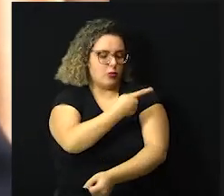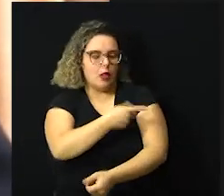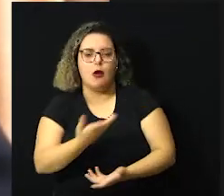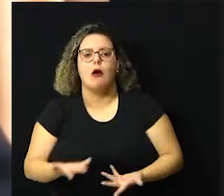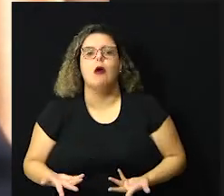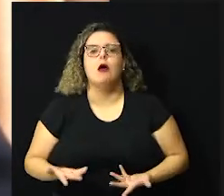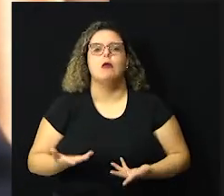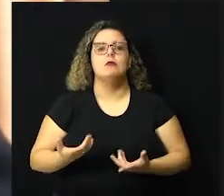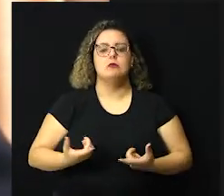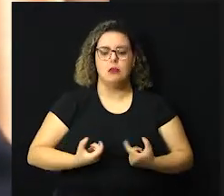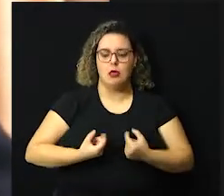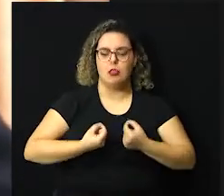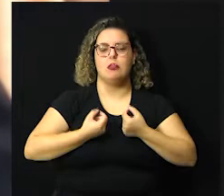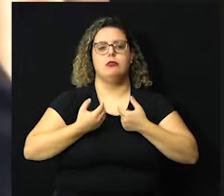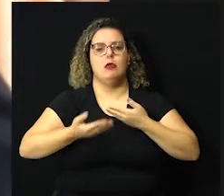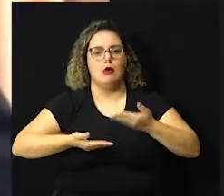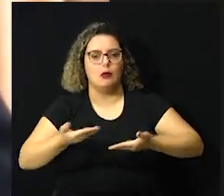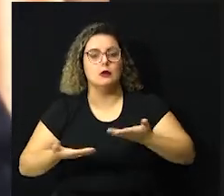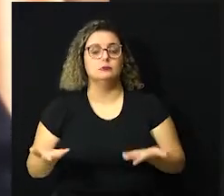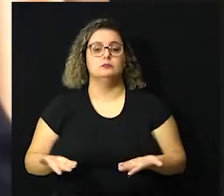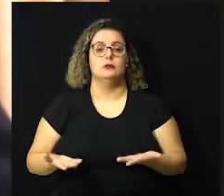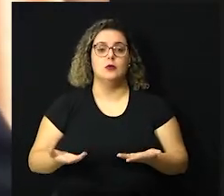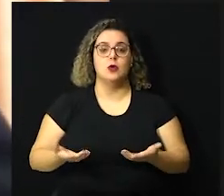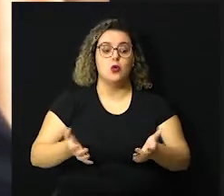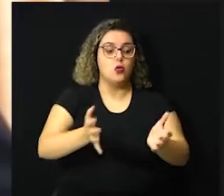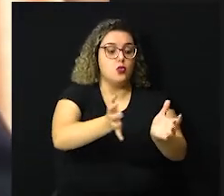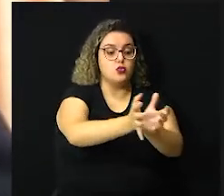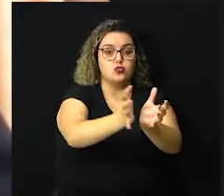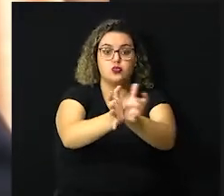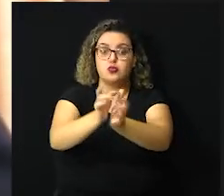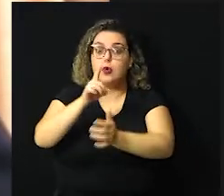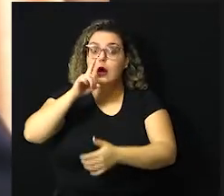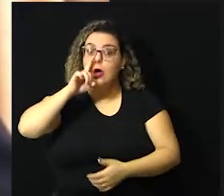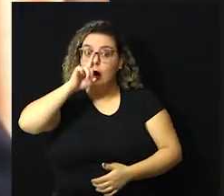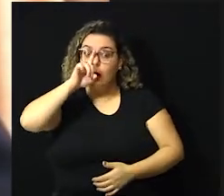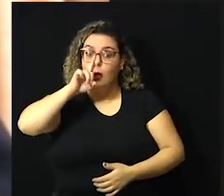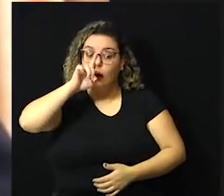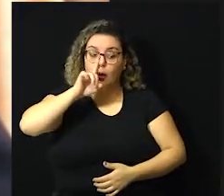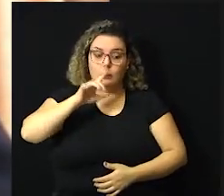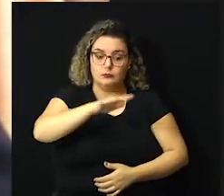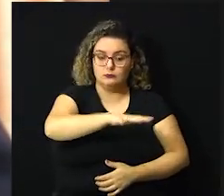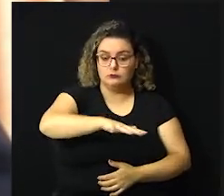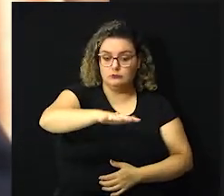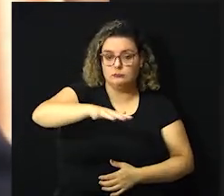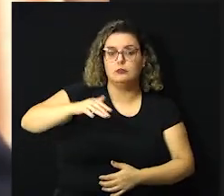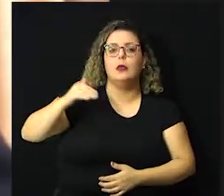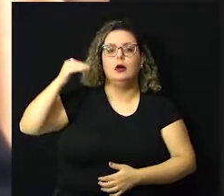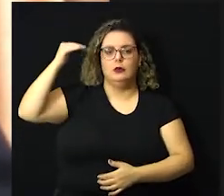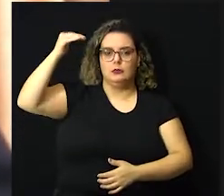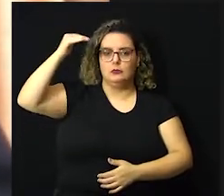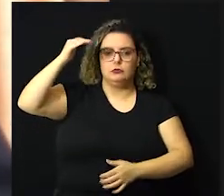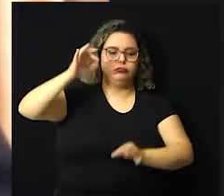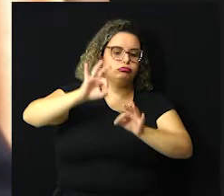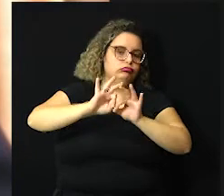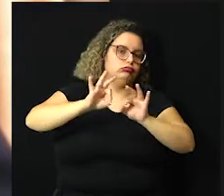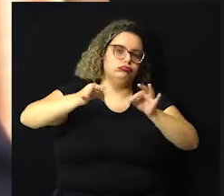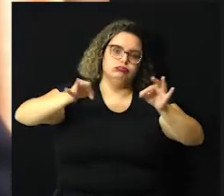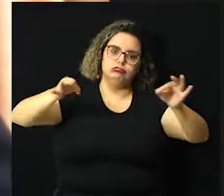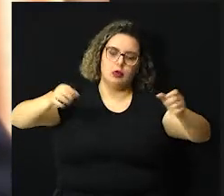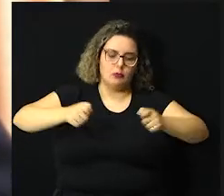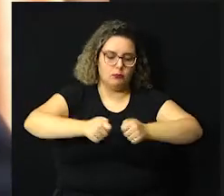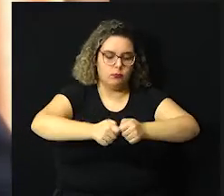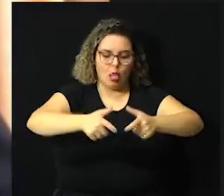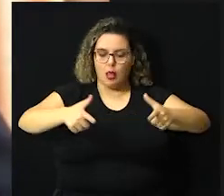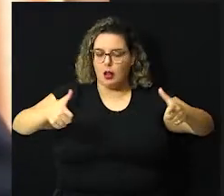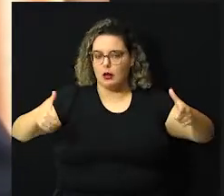idade em tratamento de câncer, ou seja, a quantidade de grupos de risco presente na população de adulta era infinitamente superior